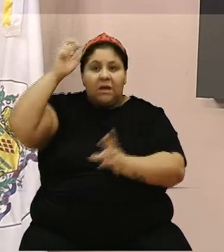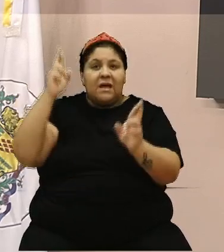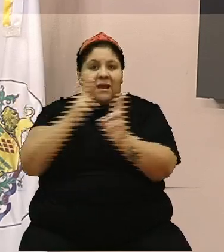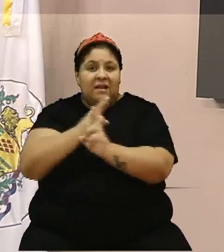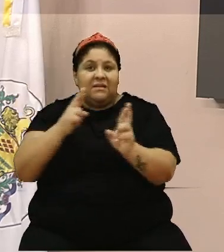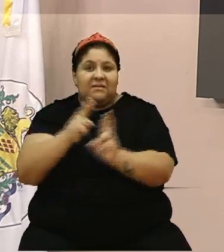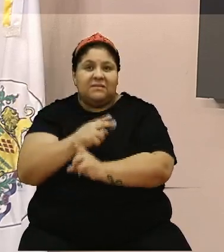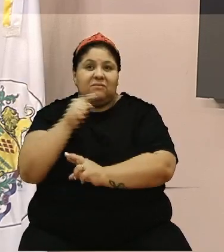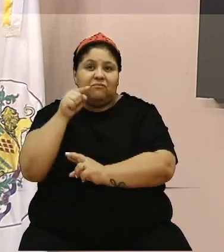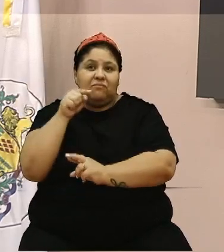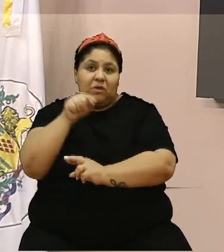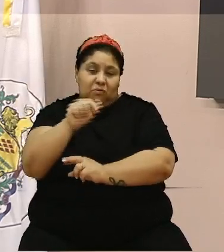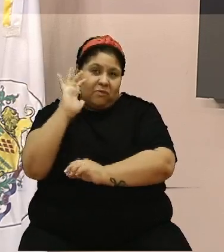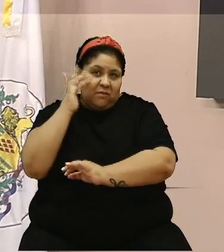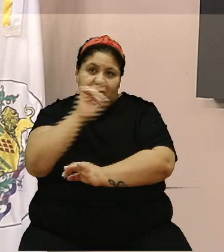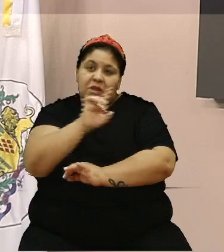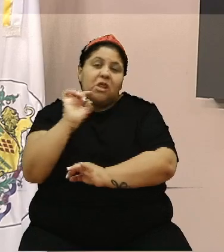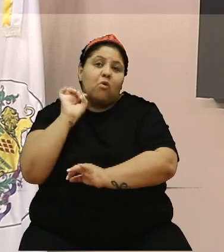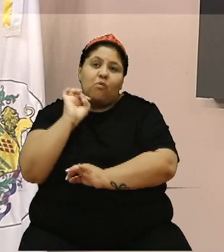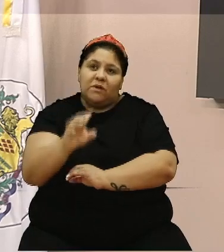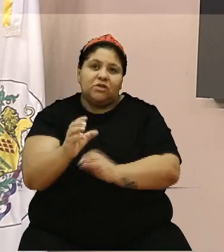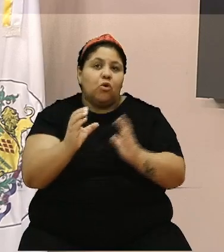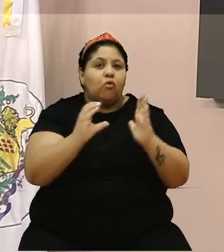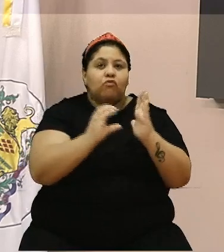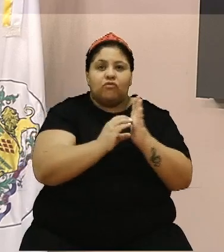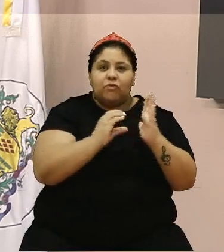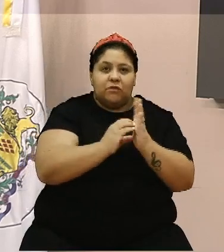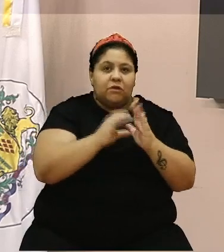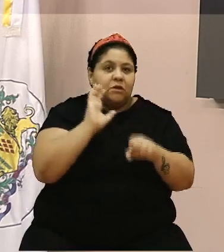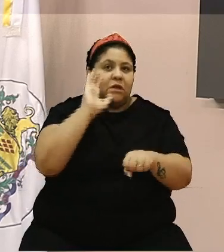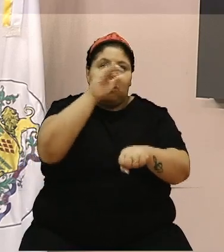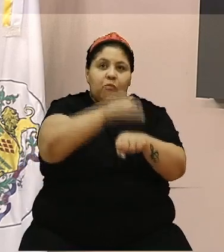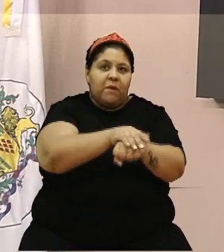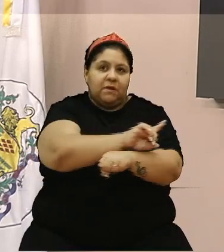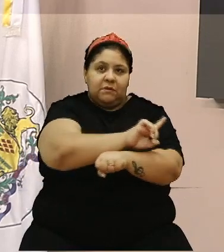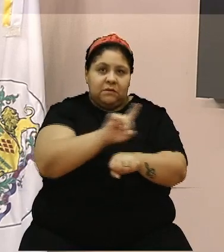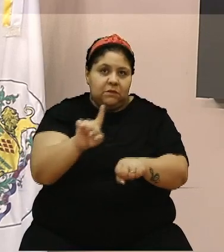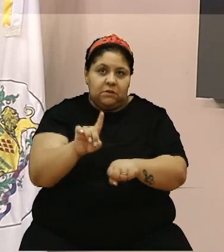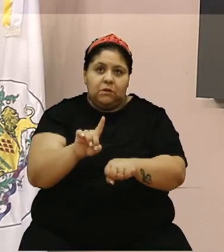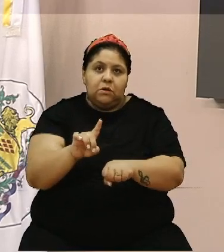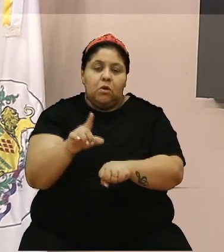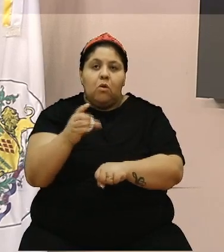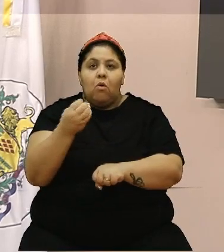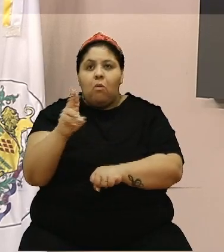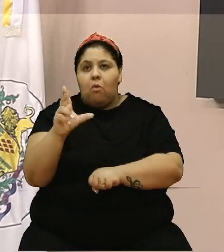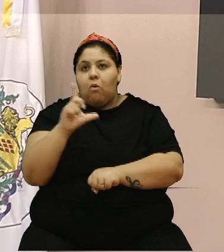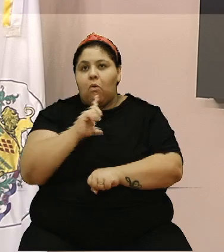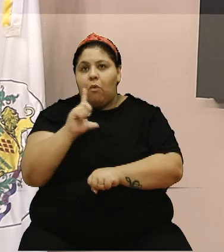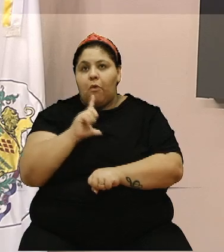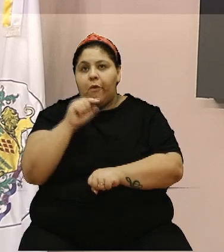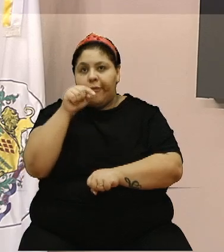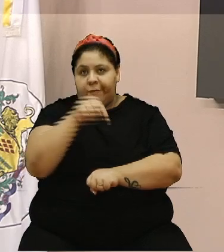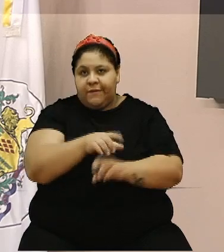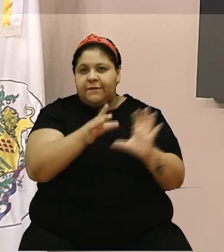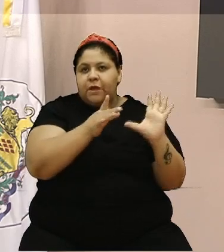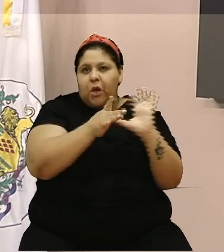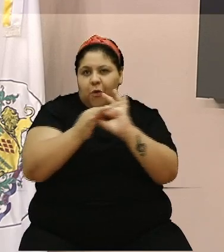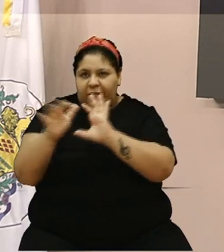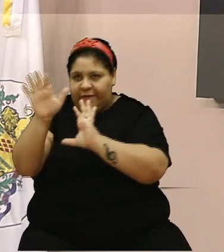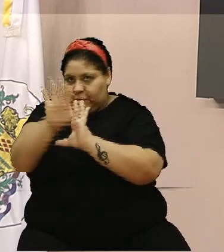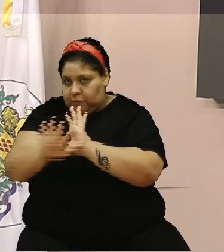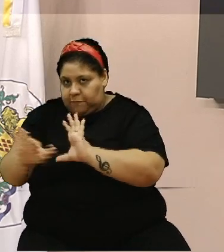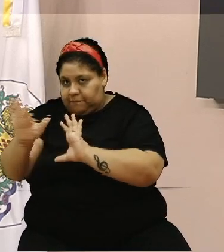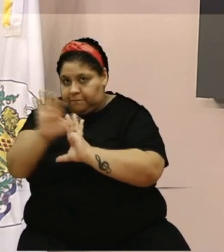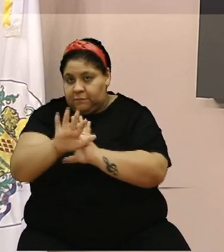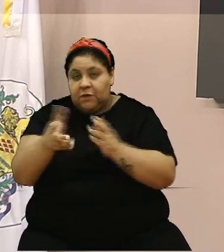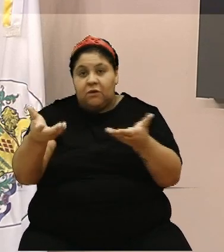caso. Não é somente a servidora que é culpada nele, ou que existe nesse contexto.